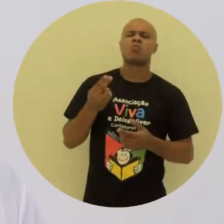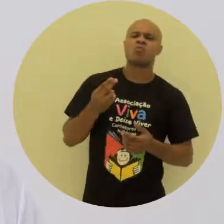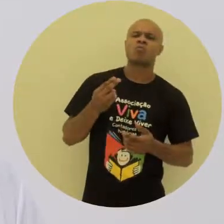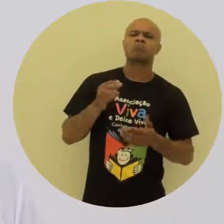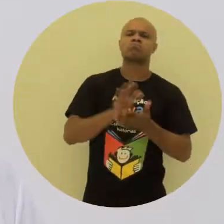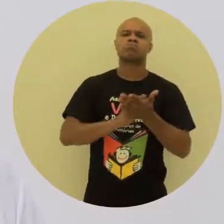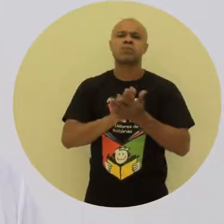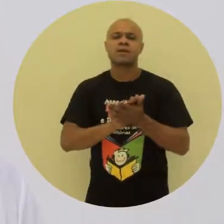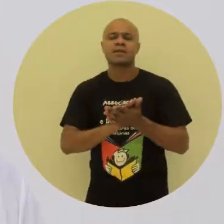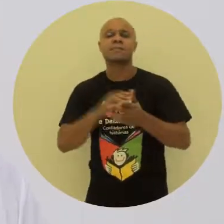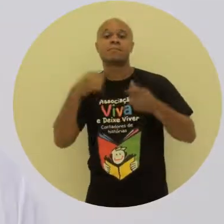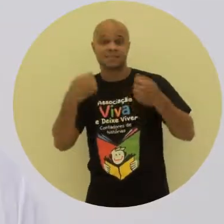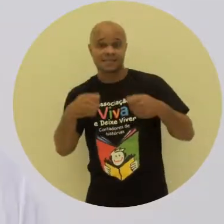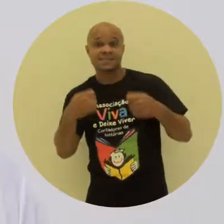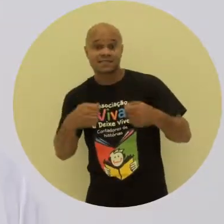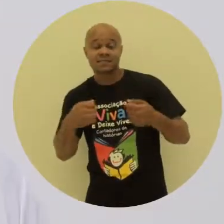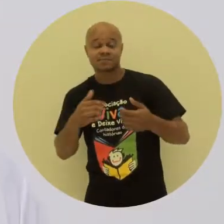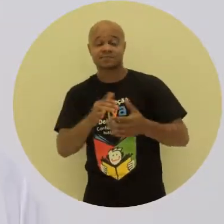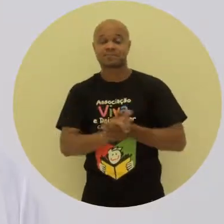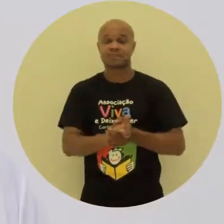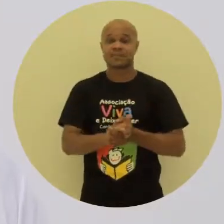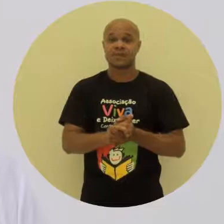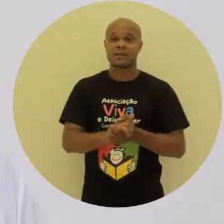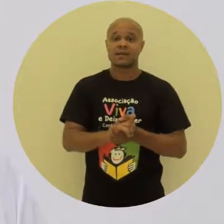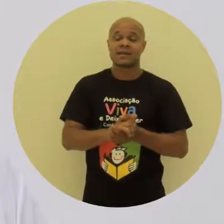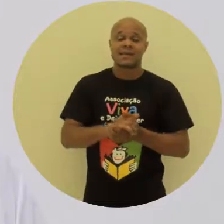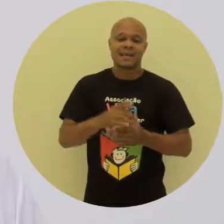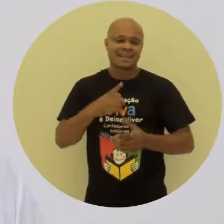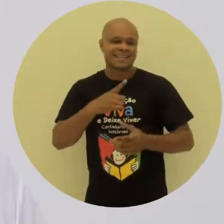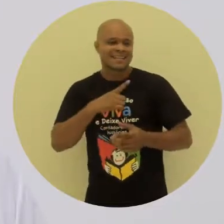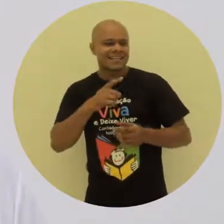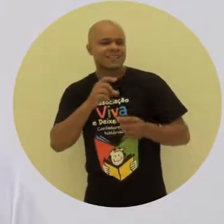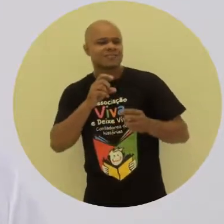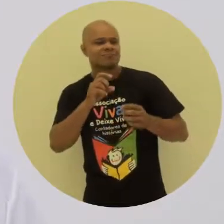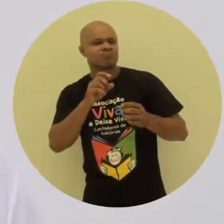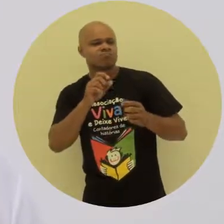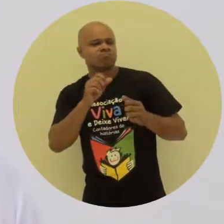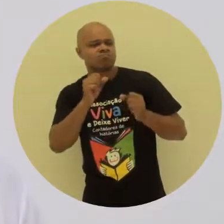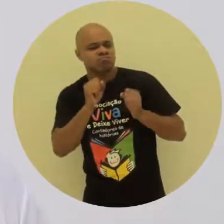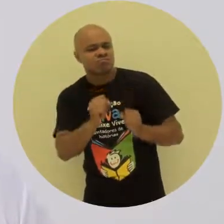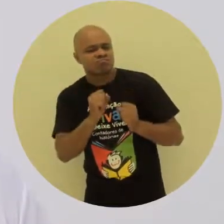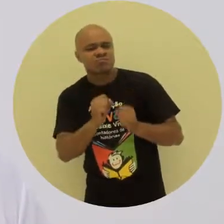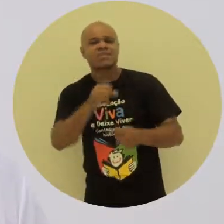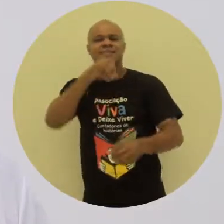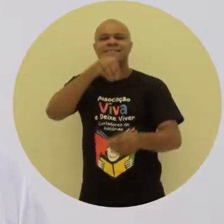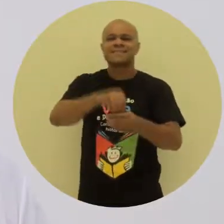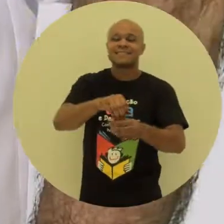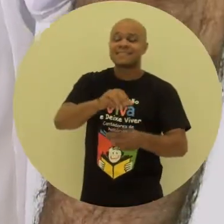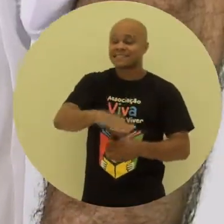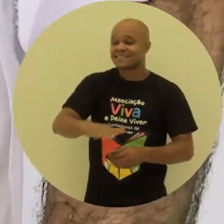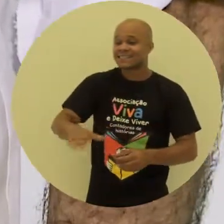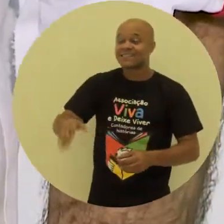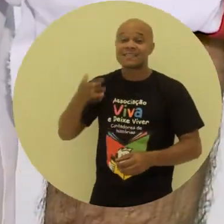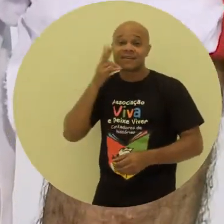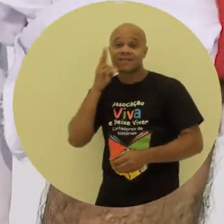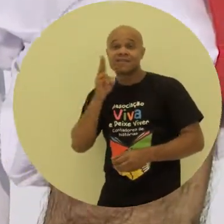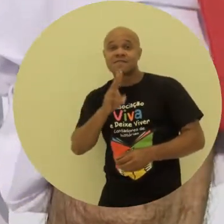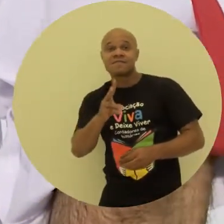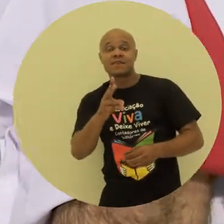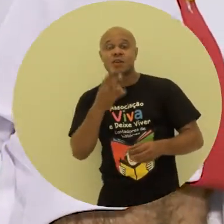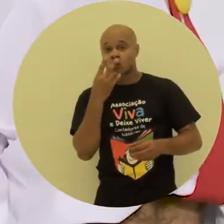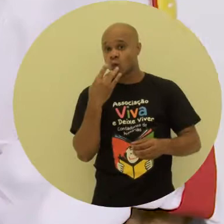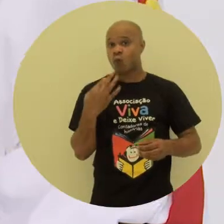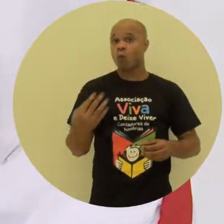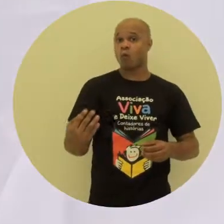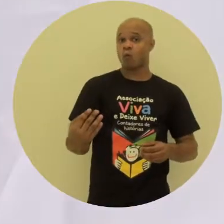avental? Esse avental, ele é mágico. Esse avental, ele traz possibilidades. A criança ele já enxerga